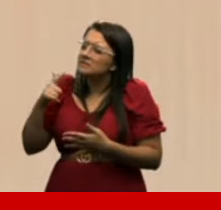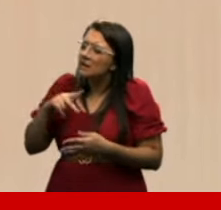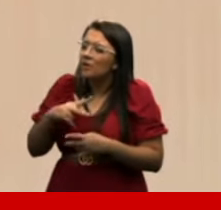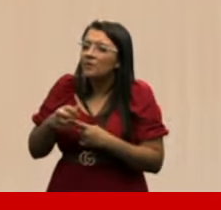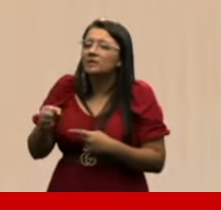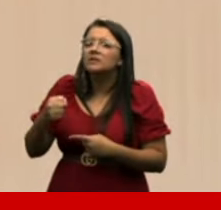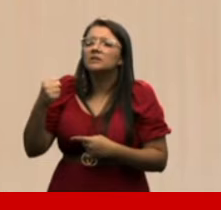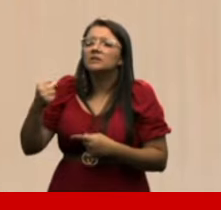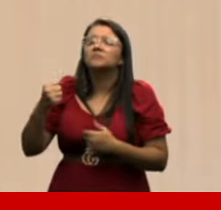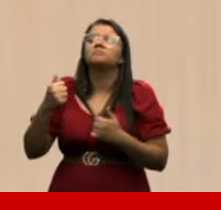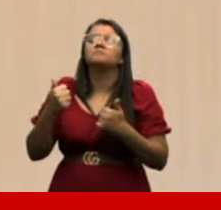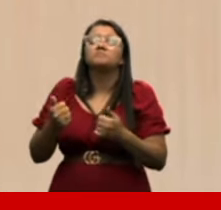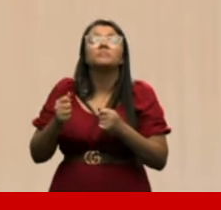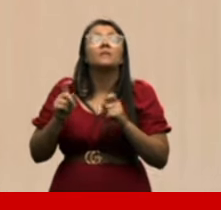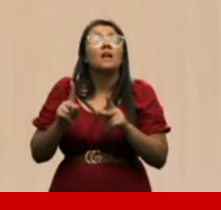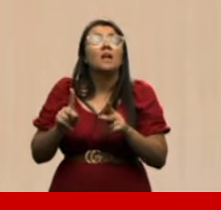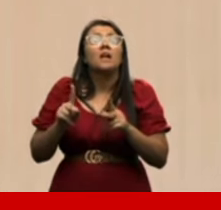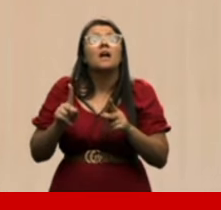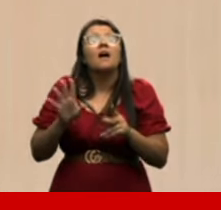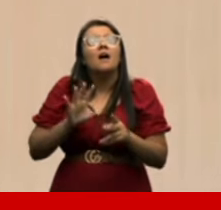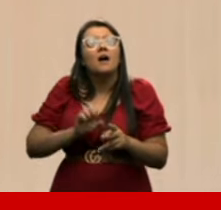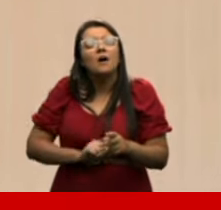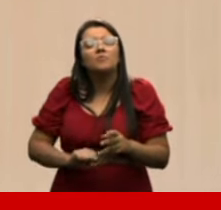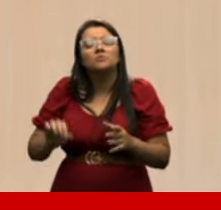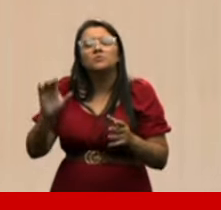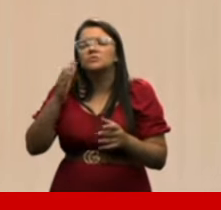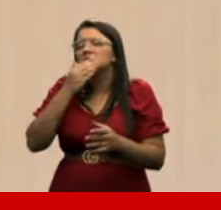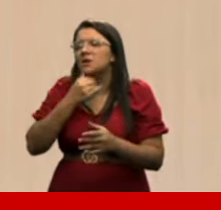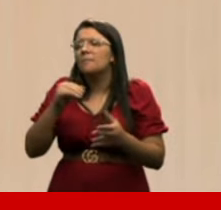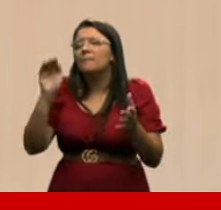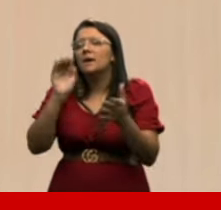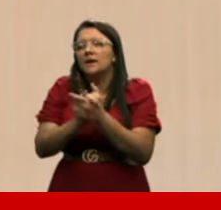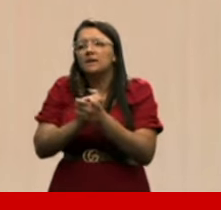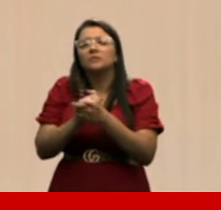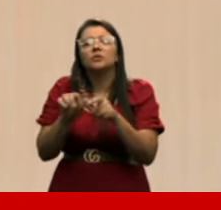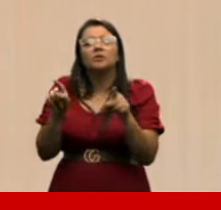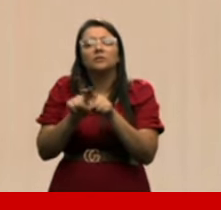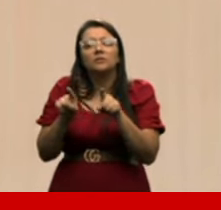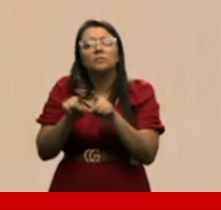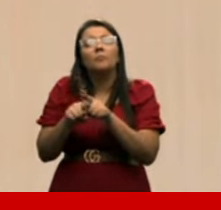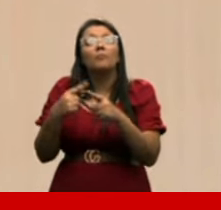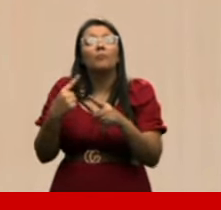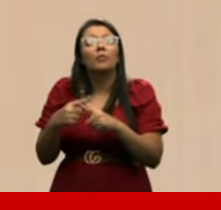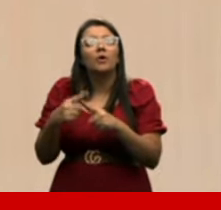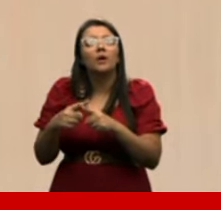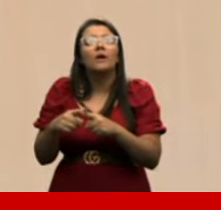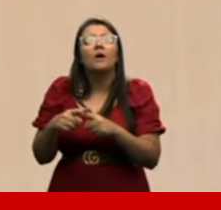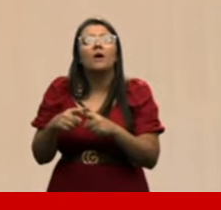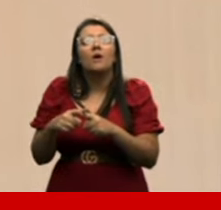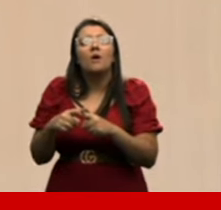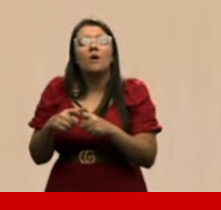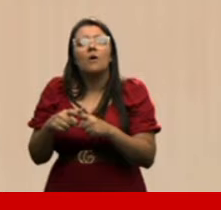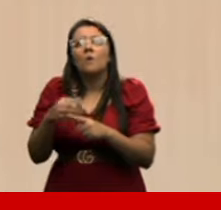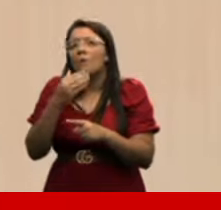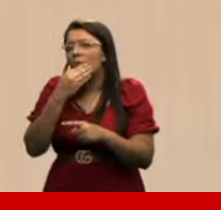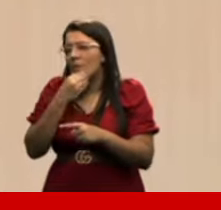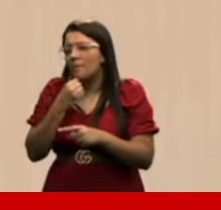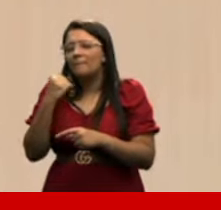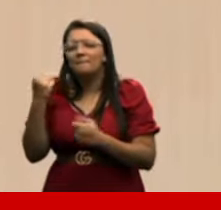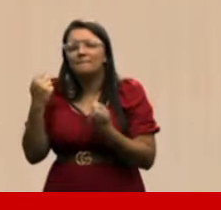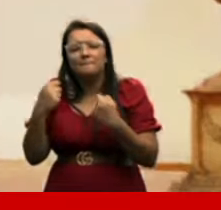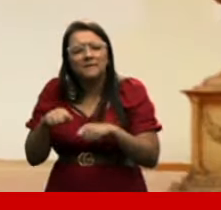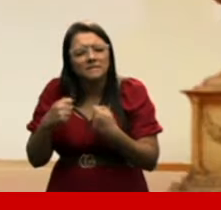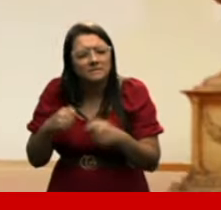Ame os seus maridos. Cuide bem deles, porque o homem precisa muito da esposa.